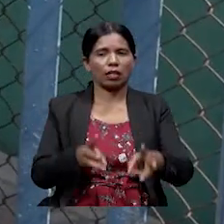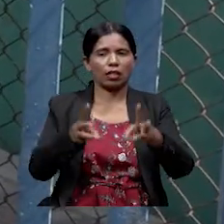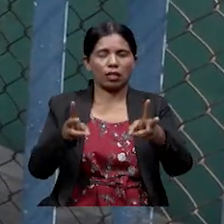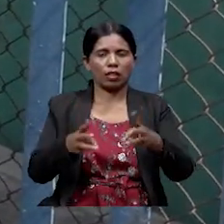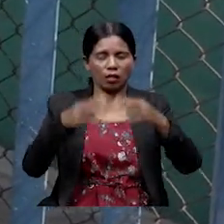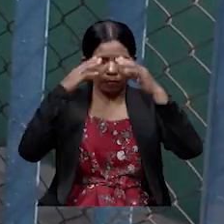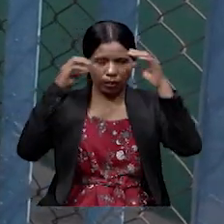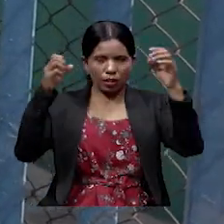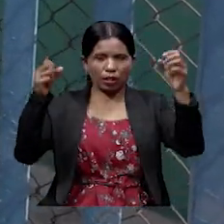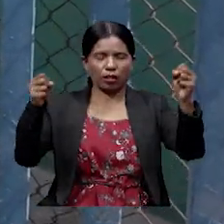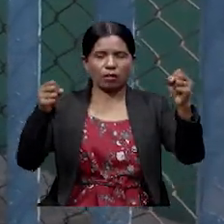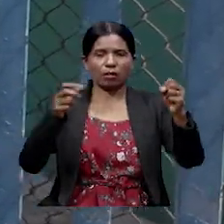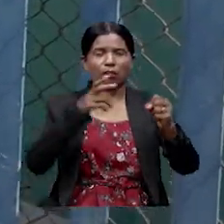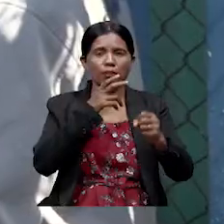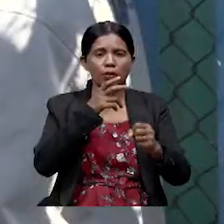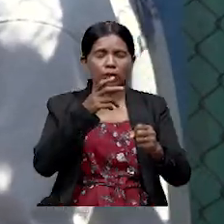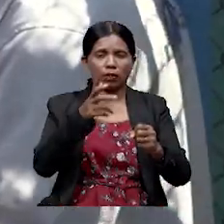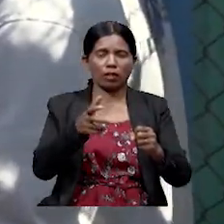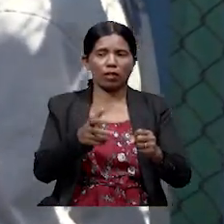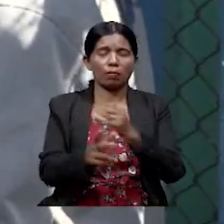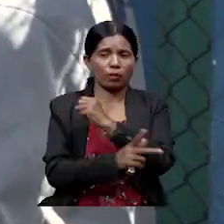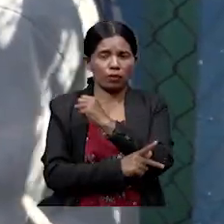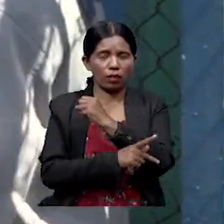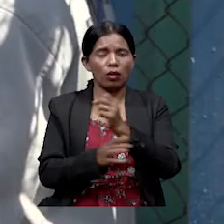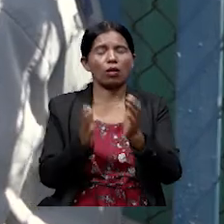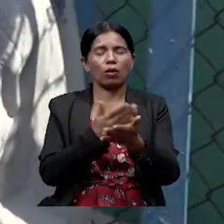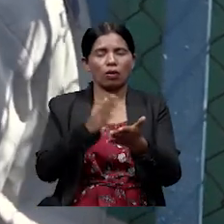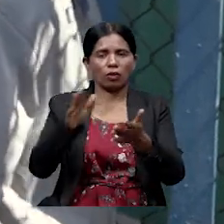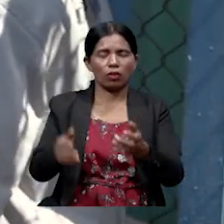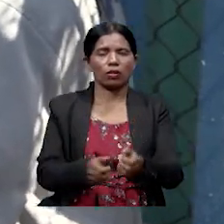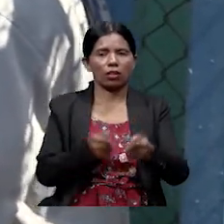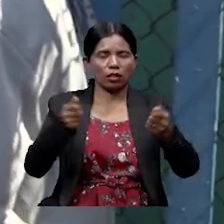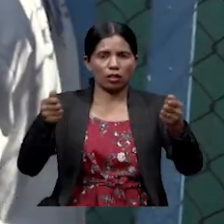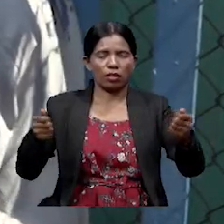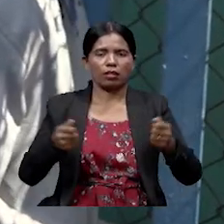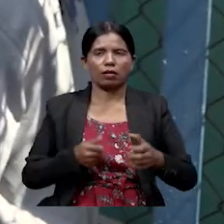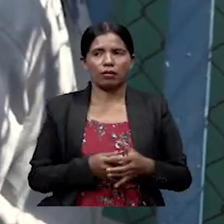Presidente da República Portugal ne, sosa Jornal Nacional Diário, ho foling Eurosanulo.